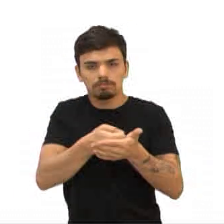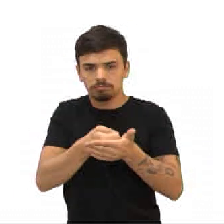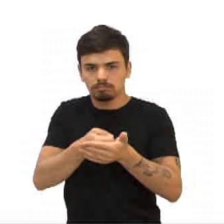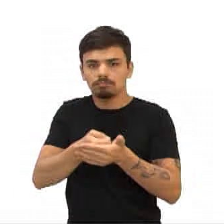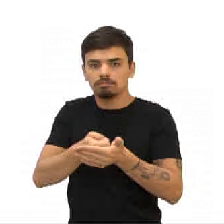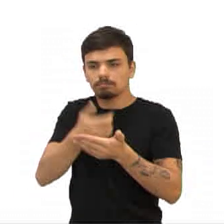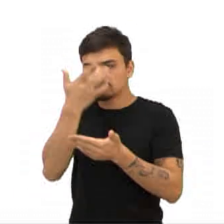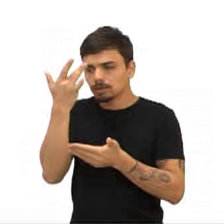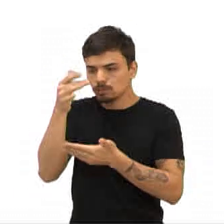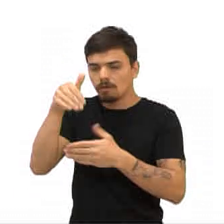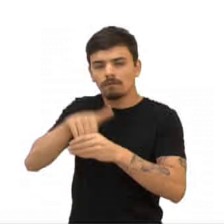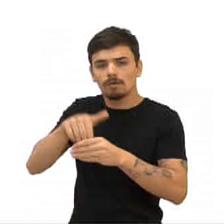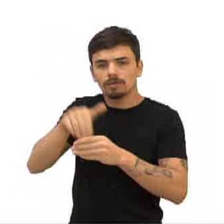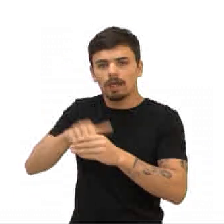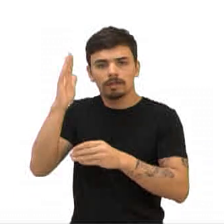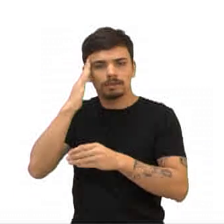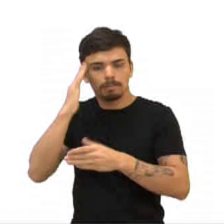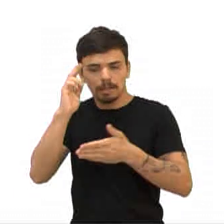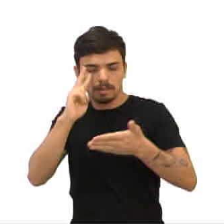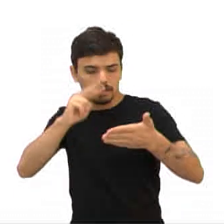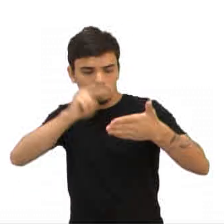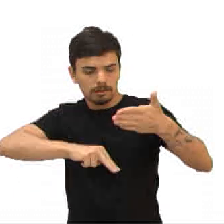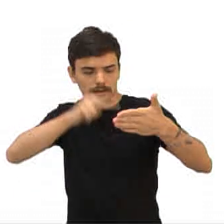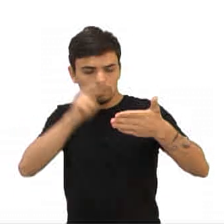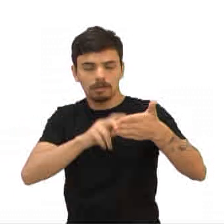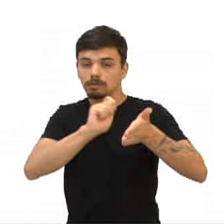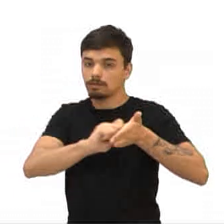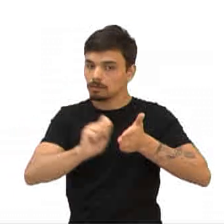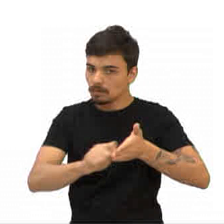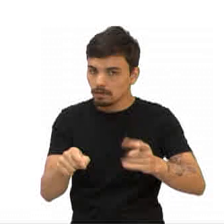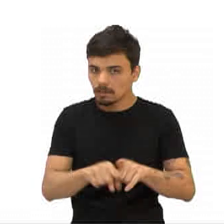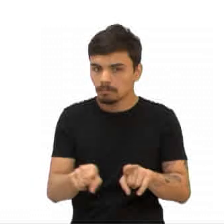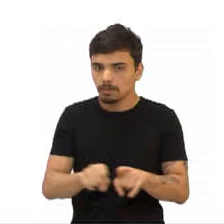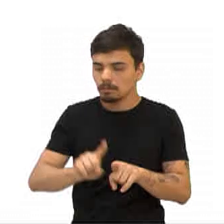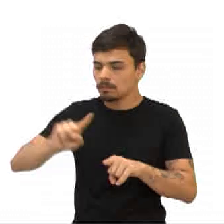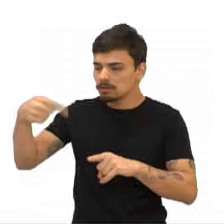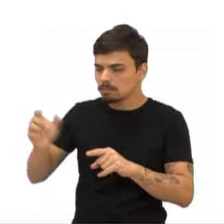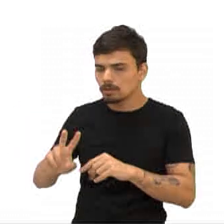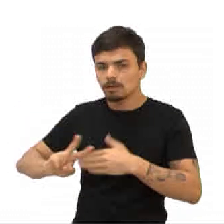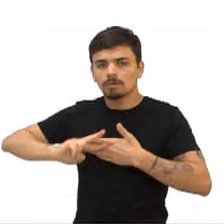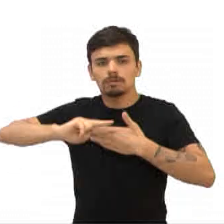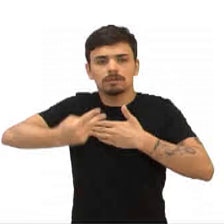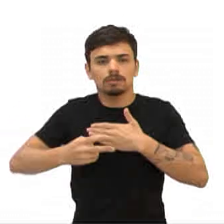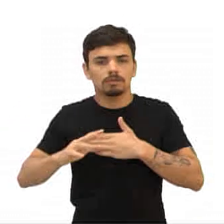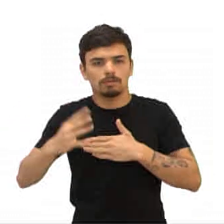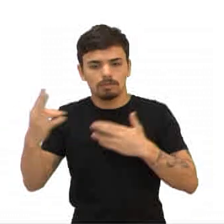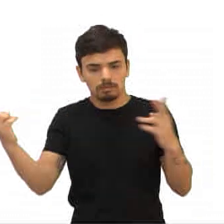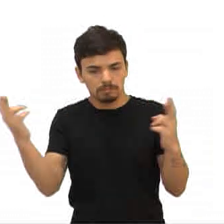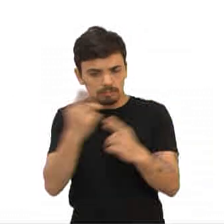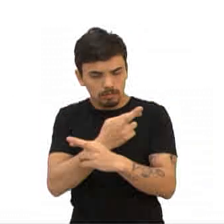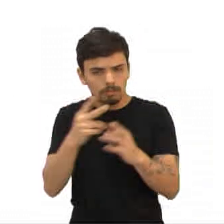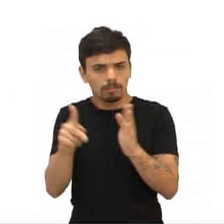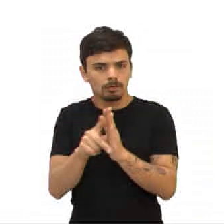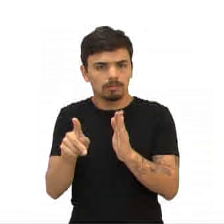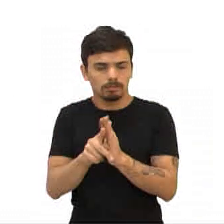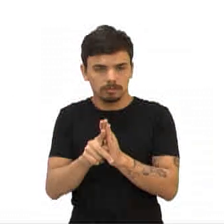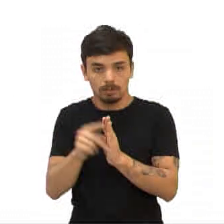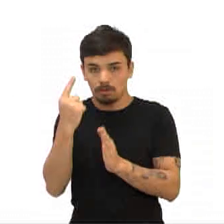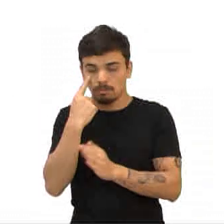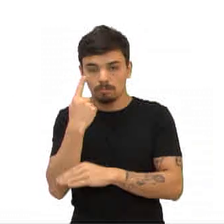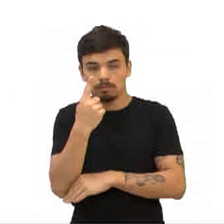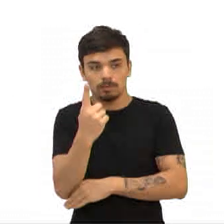eleitores soubessem ler e escrever. As consequências logo se refletiram nas estatísticas. Em